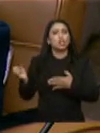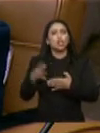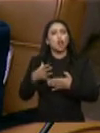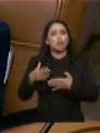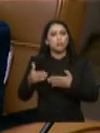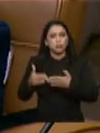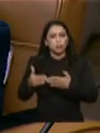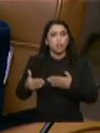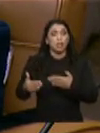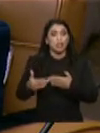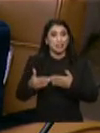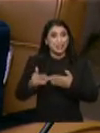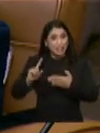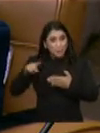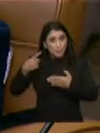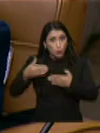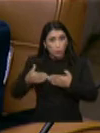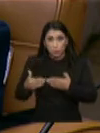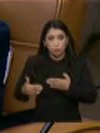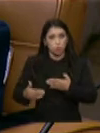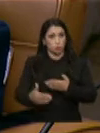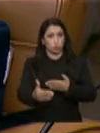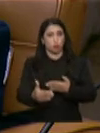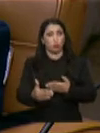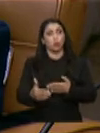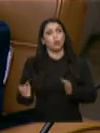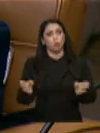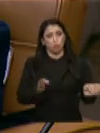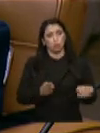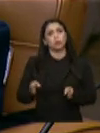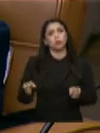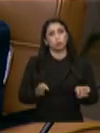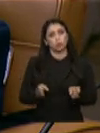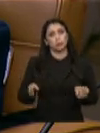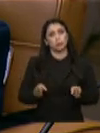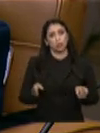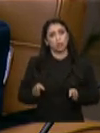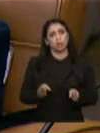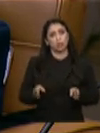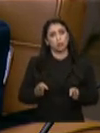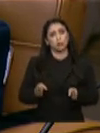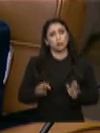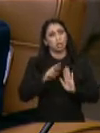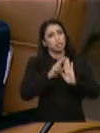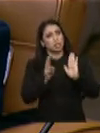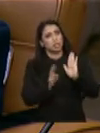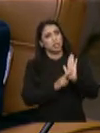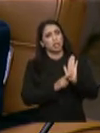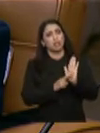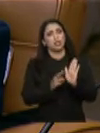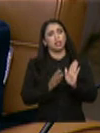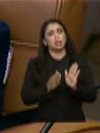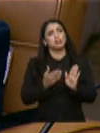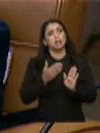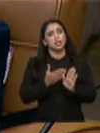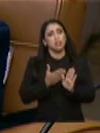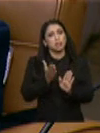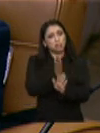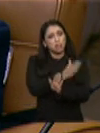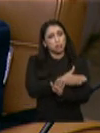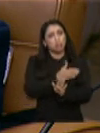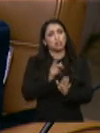produzir efeito somente após os referidos períodos consectários das regras da anterioridade de acordo com a